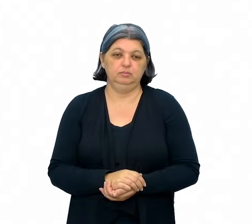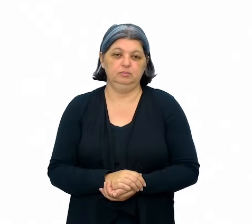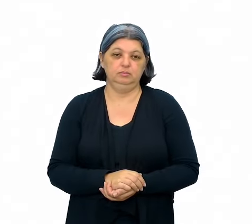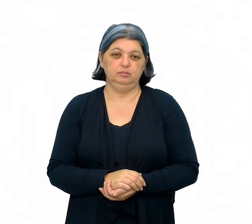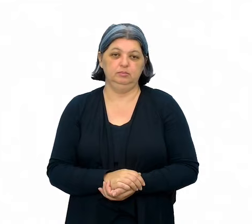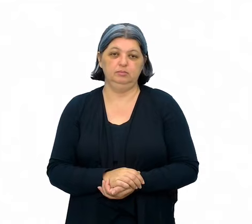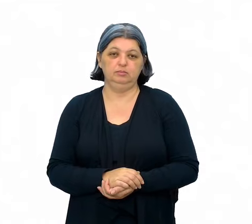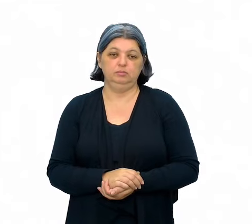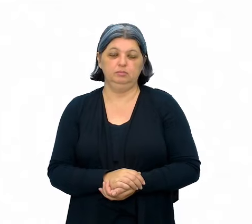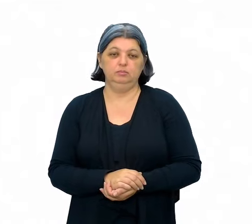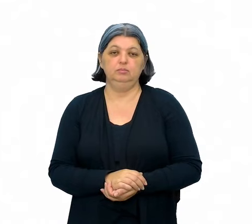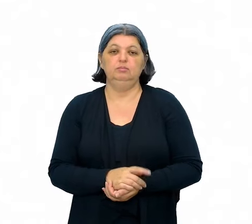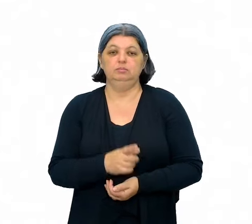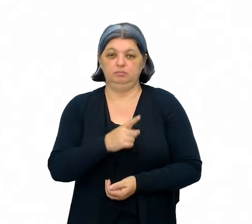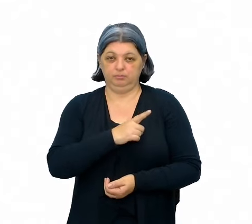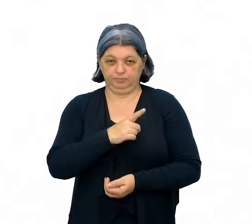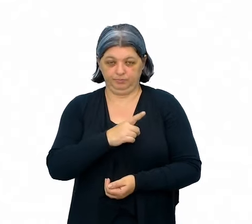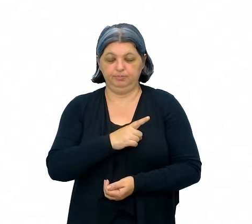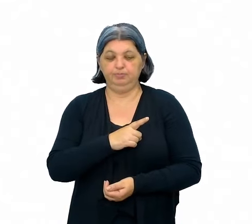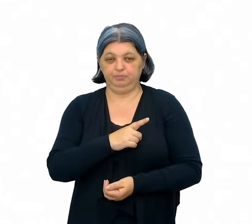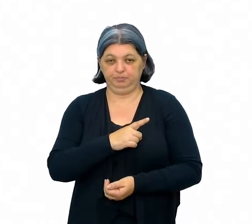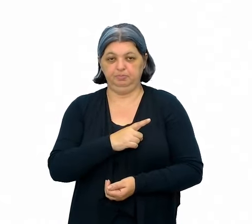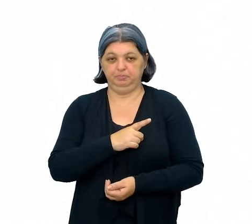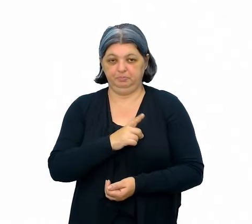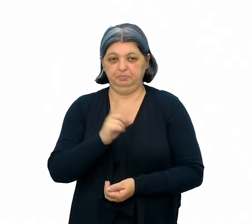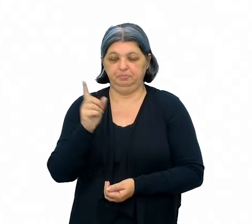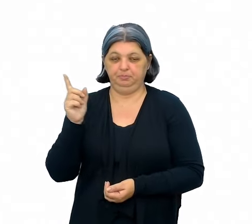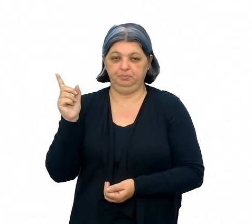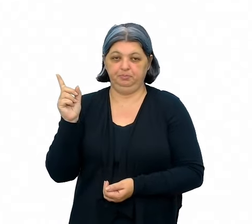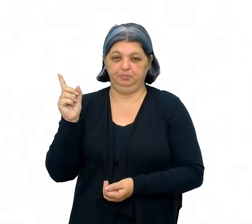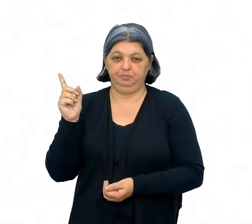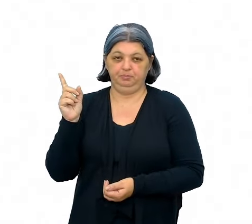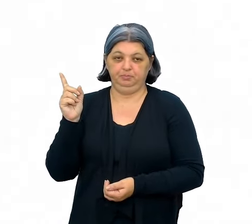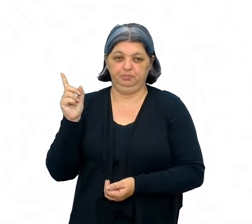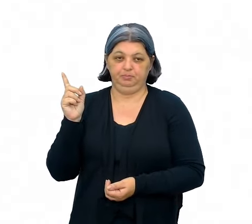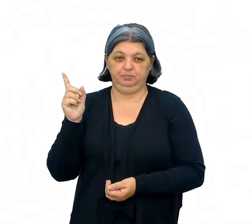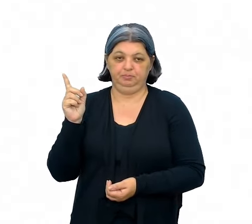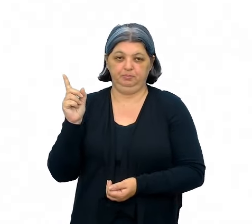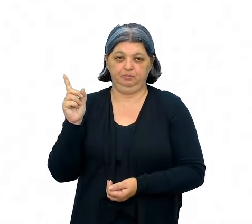Aqui, nós temos ainda, na aula